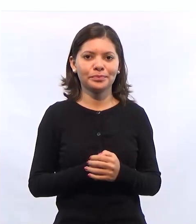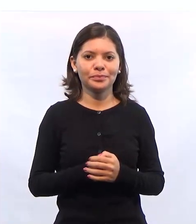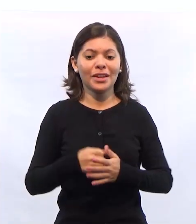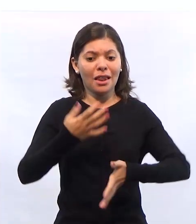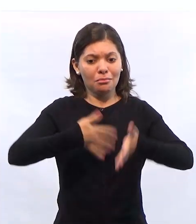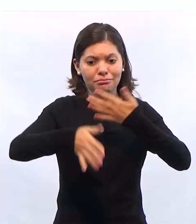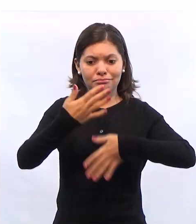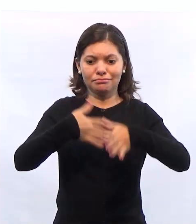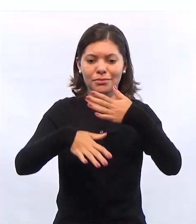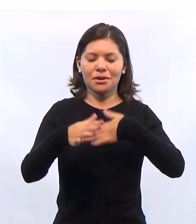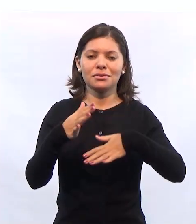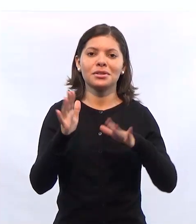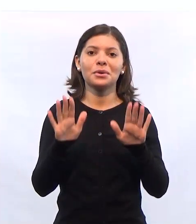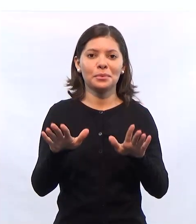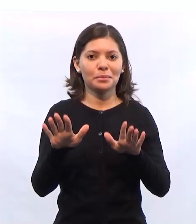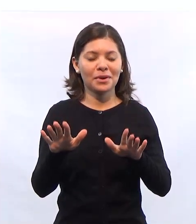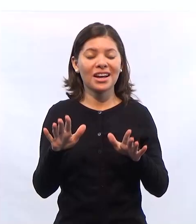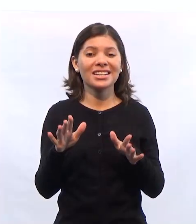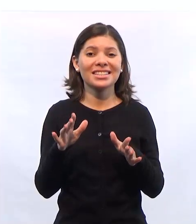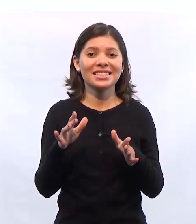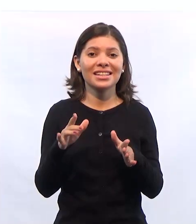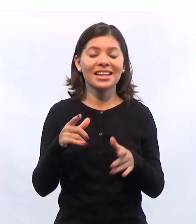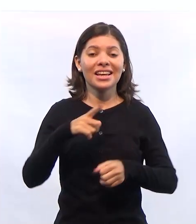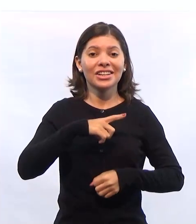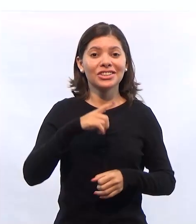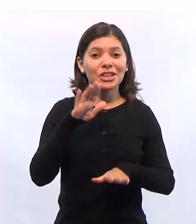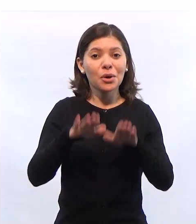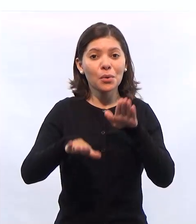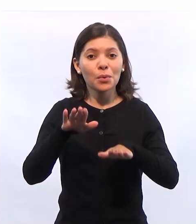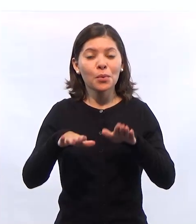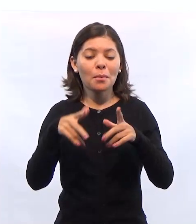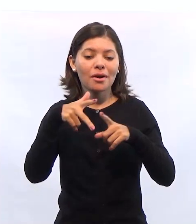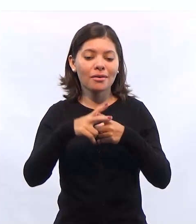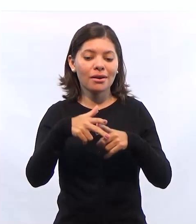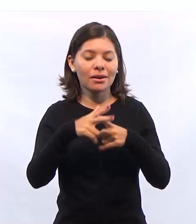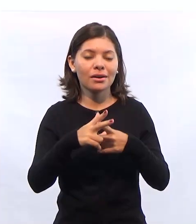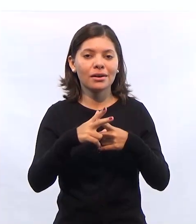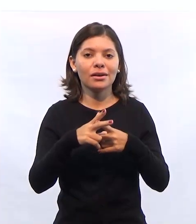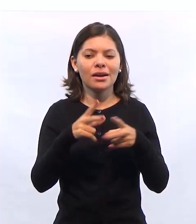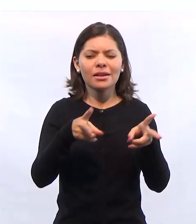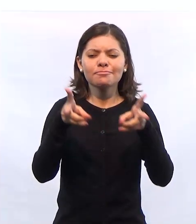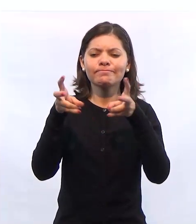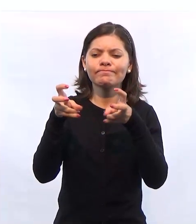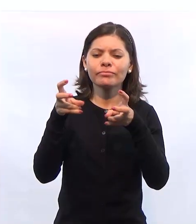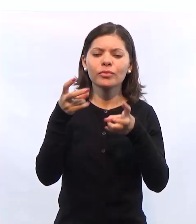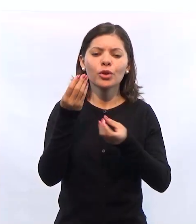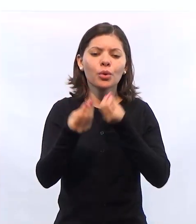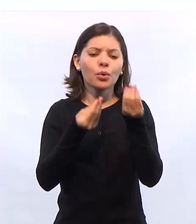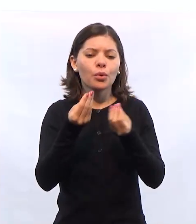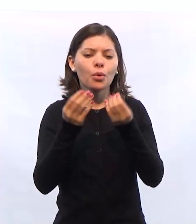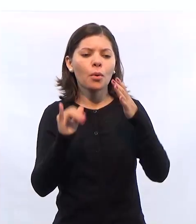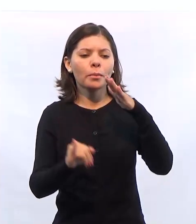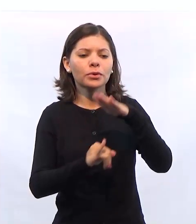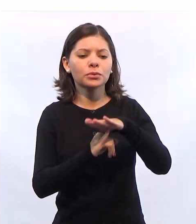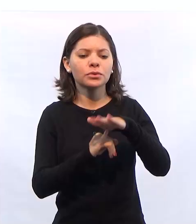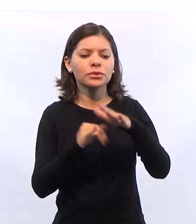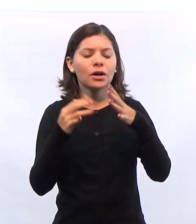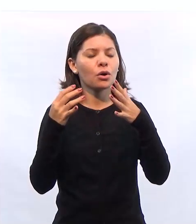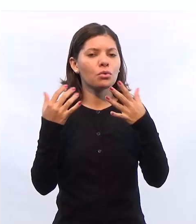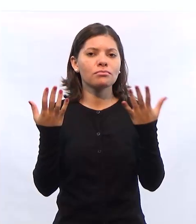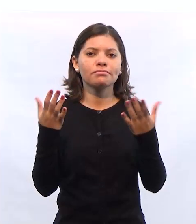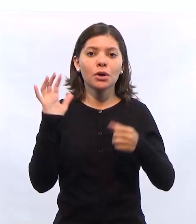ainda era um pouco bagunçado mas já existiam lá algumas ferramentas que detectavam e como as organizações